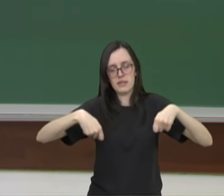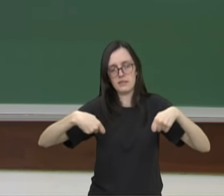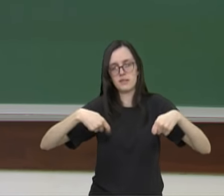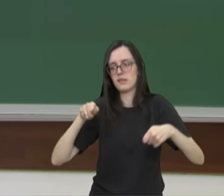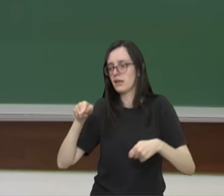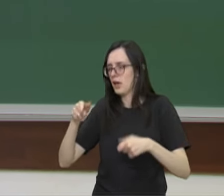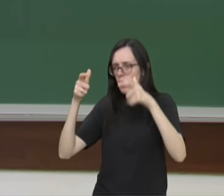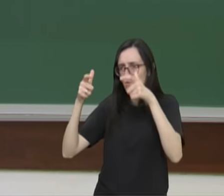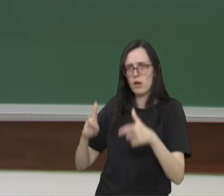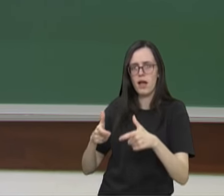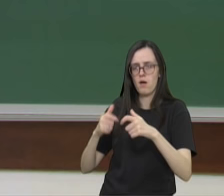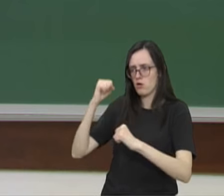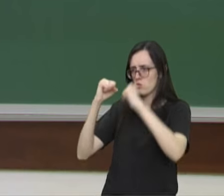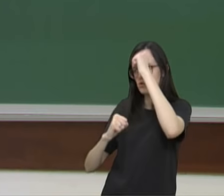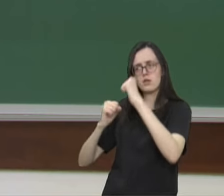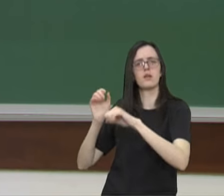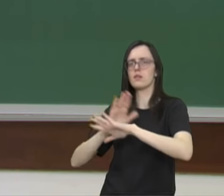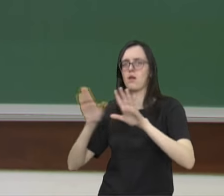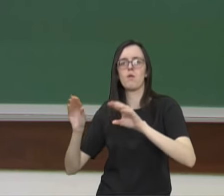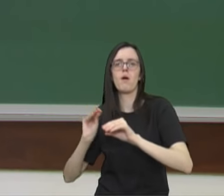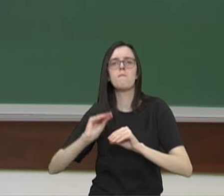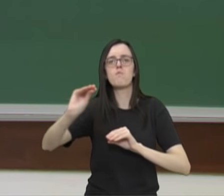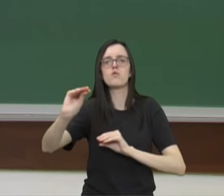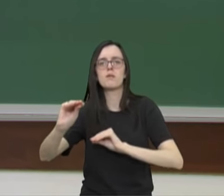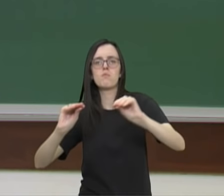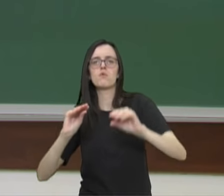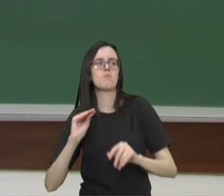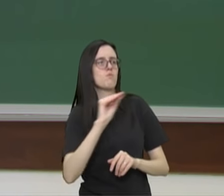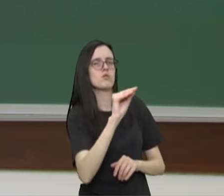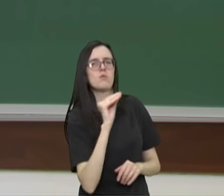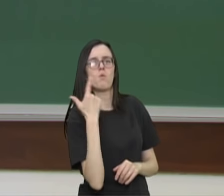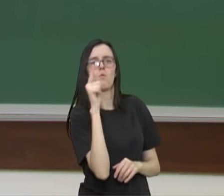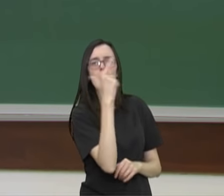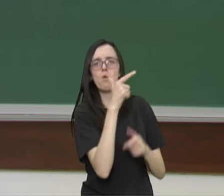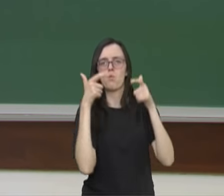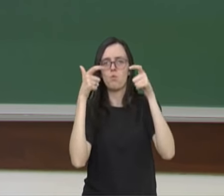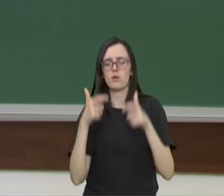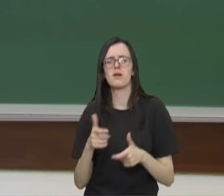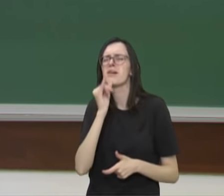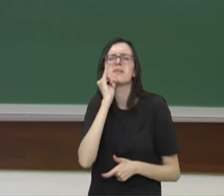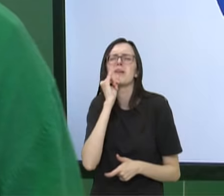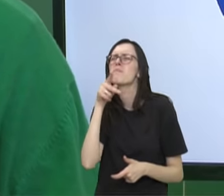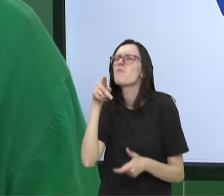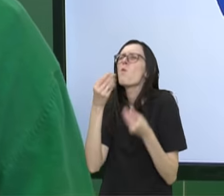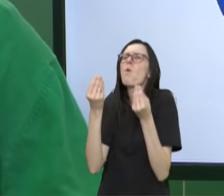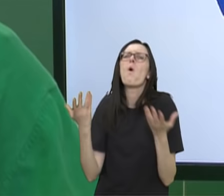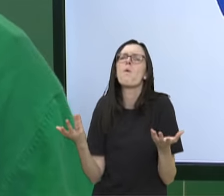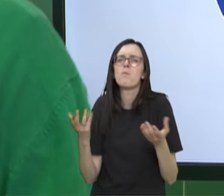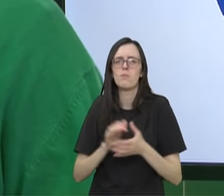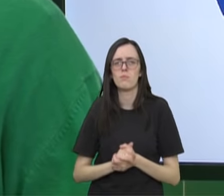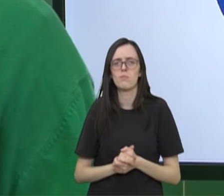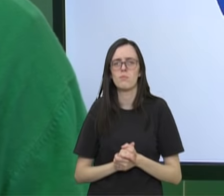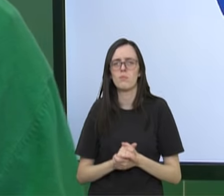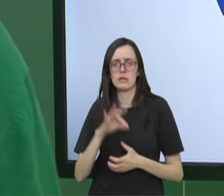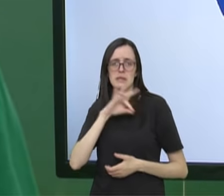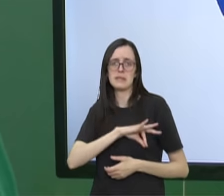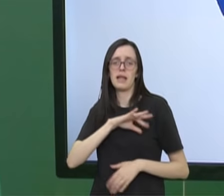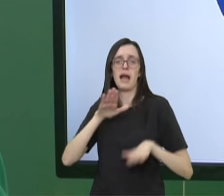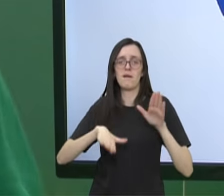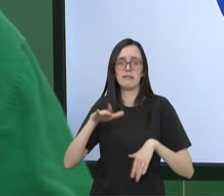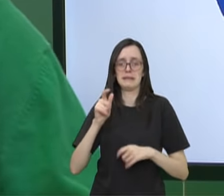dessas indústrias desses locais city aí professor um exemplo aí é dessa fuga industrial os salários vão